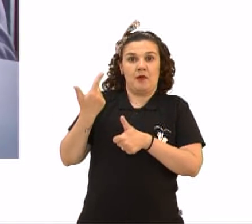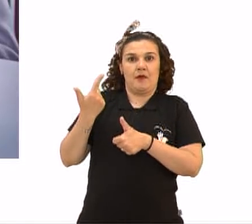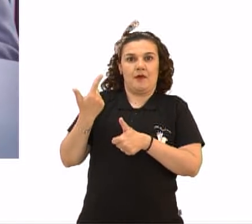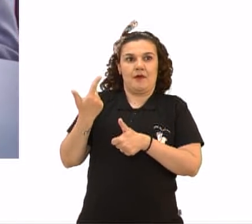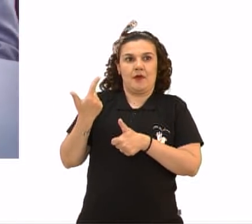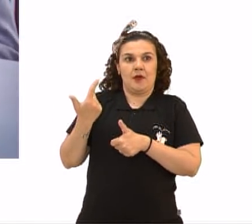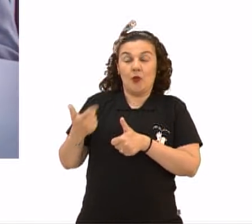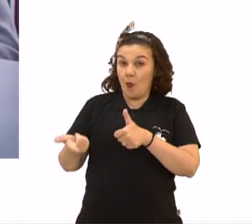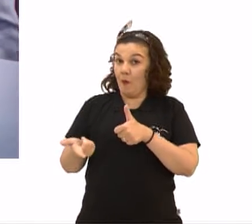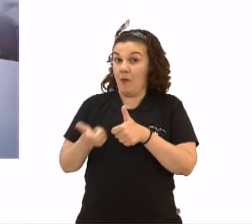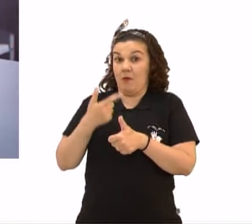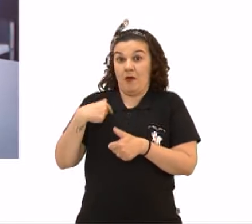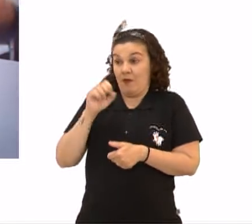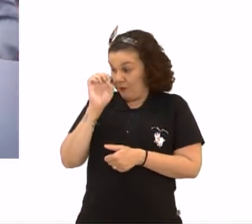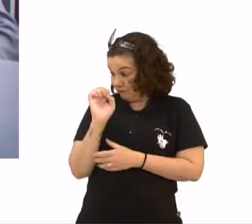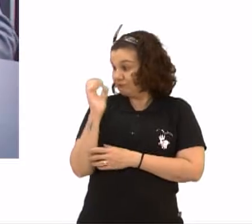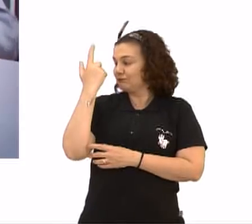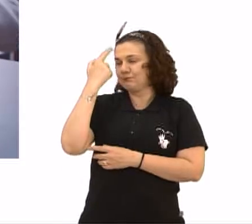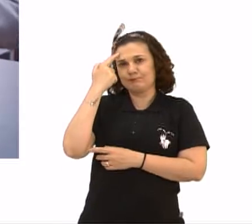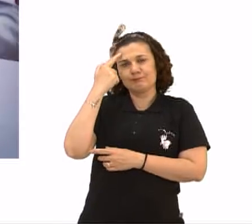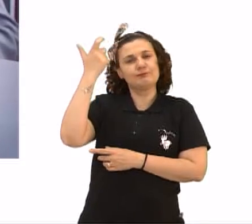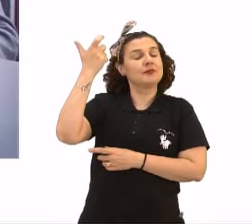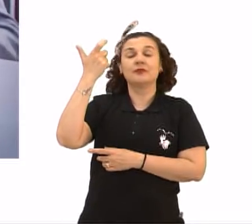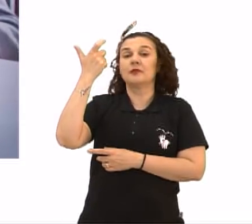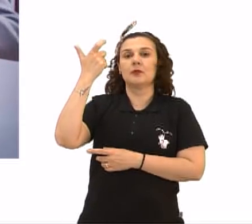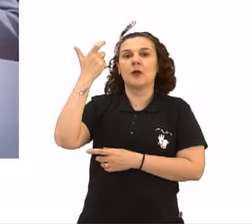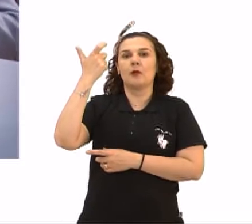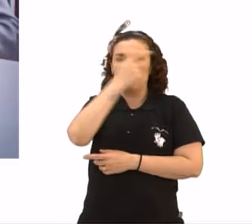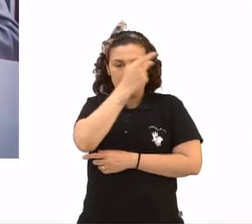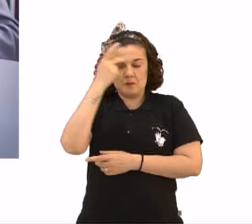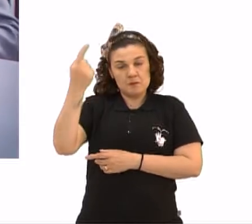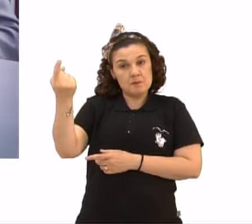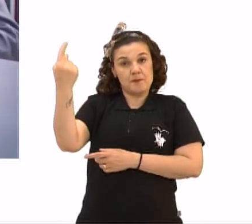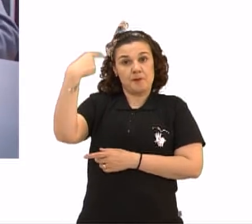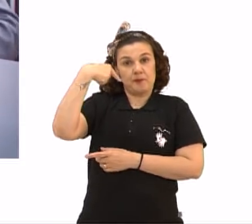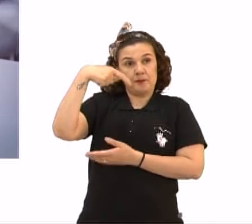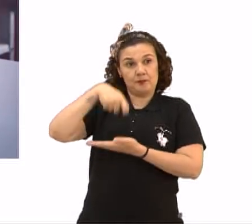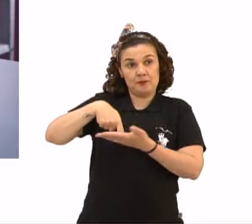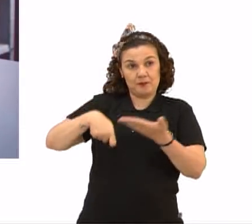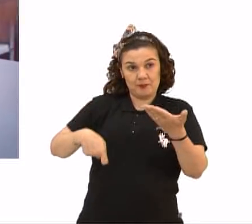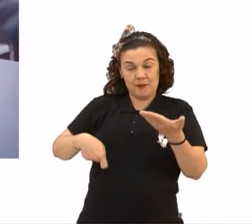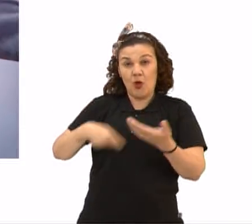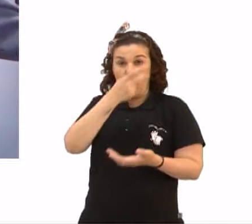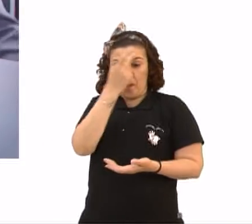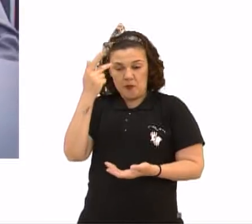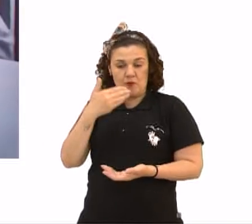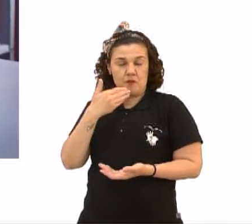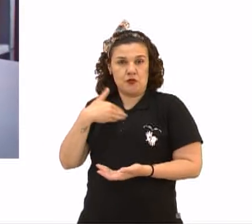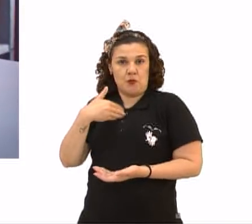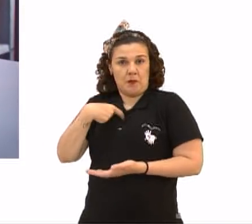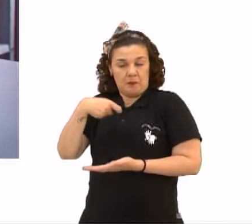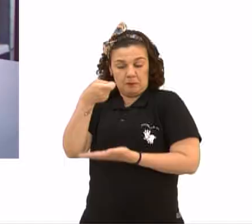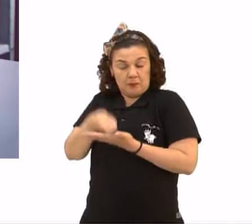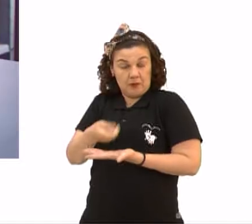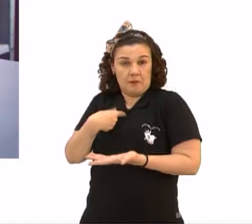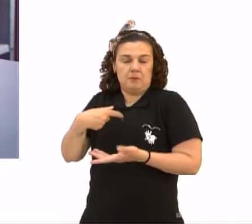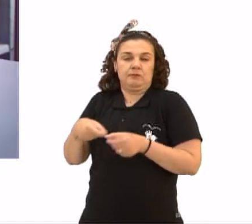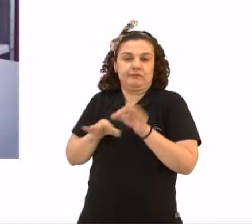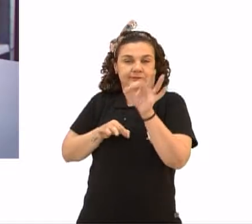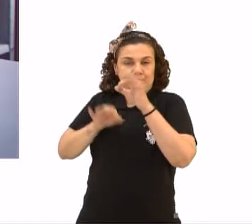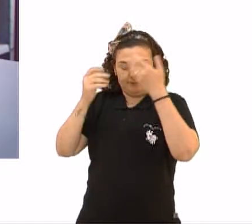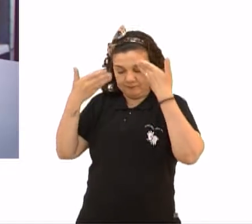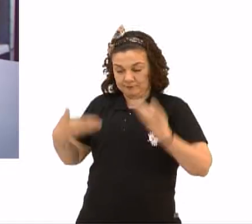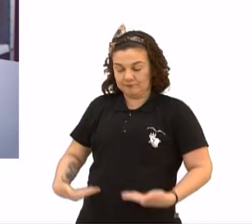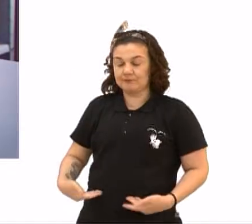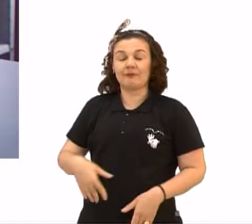primeiro mesmo eu não criei, ele veio, né, e a própria pessoa que contratou foi a personagem que se fantasiou e tal, assim, sabe?